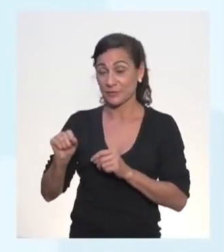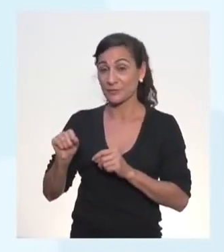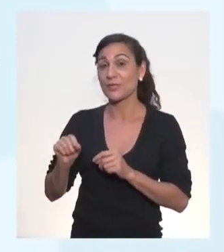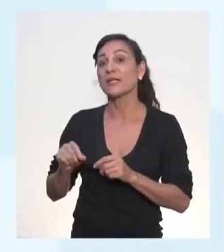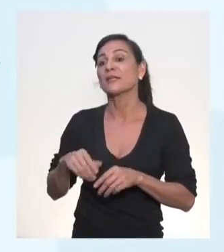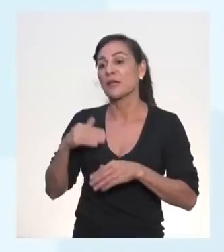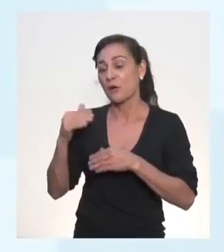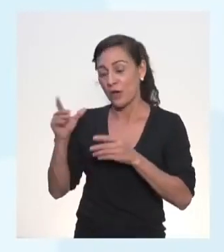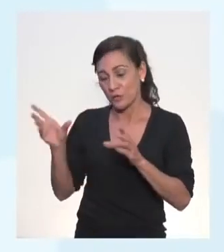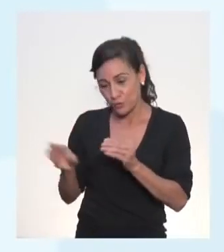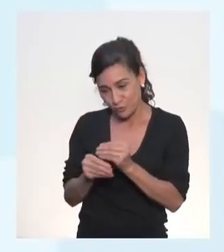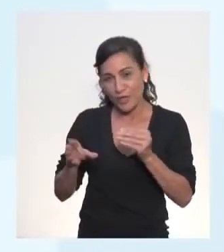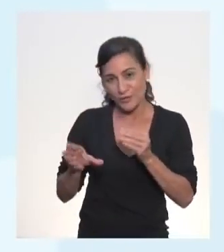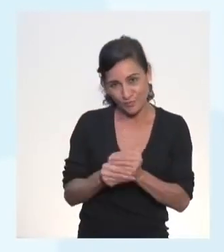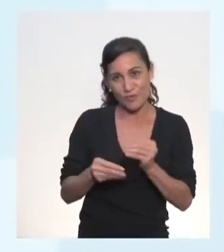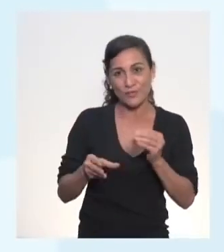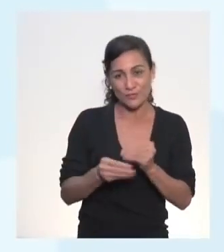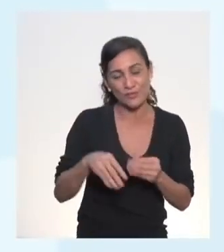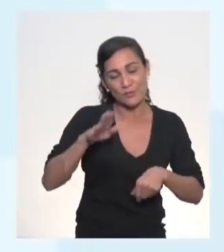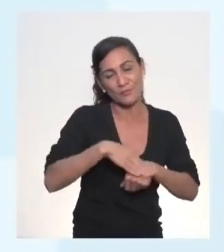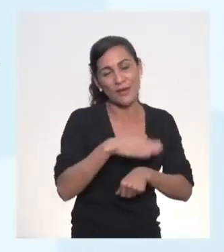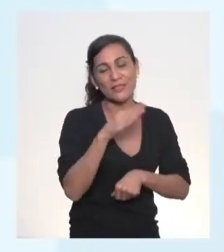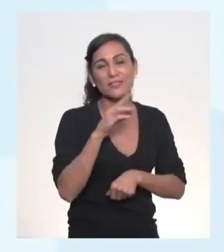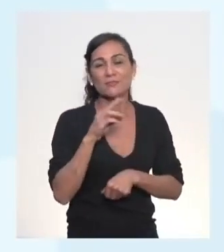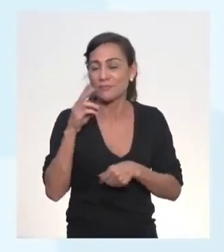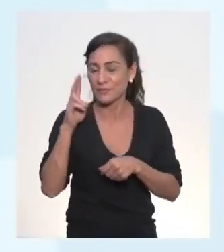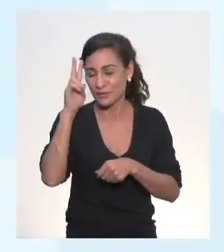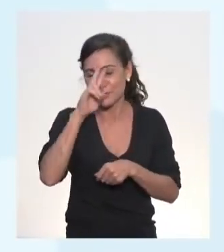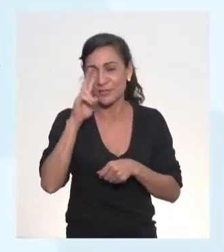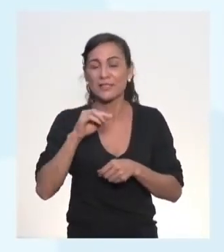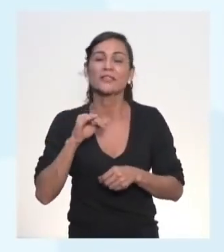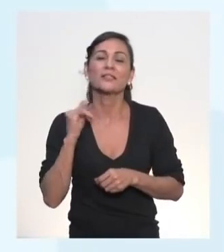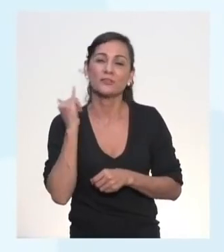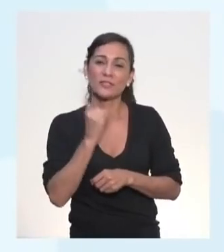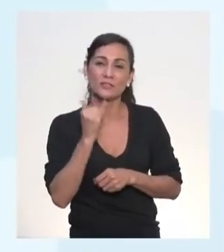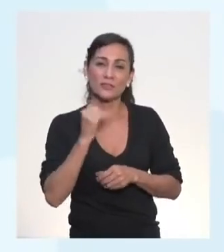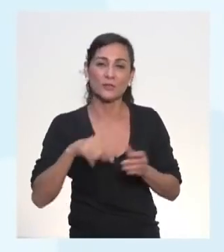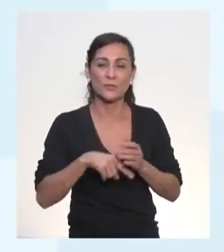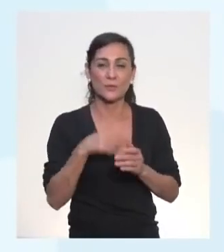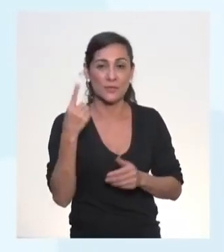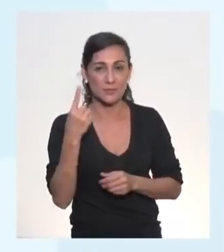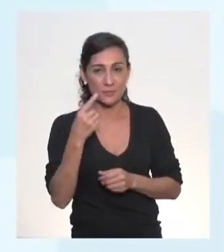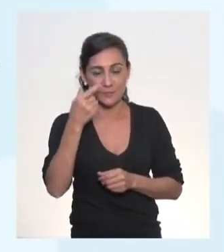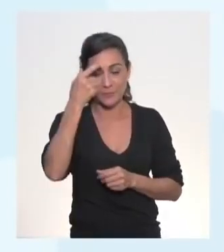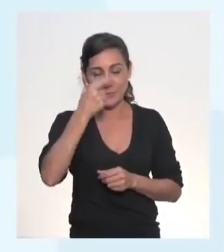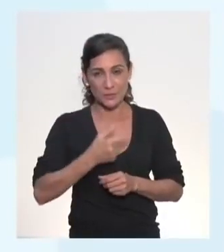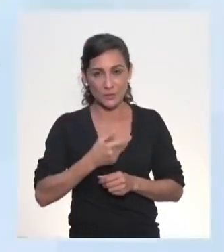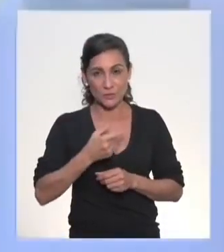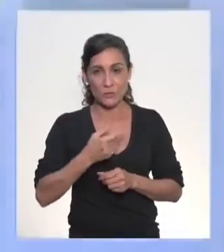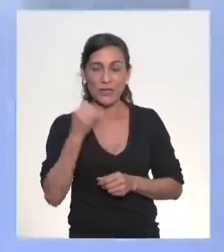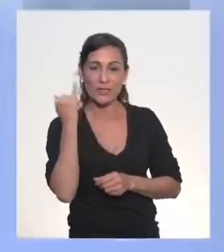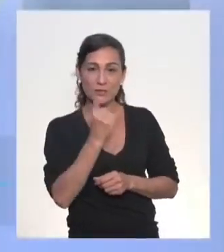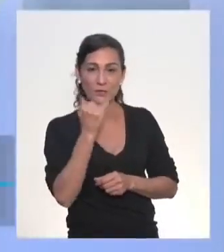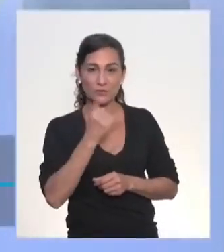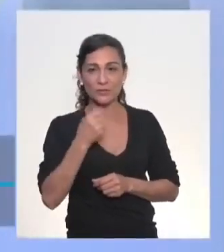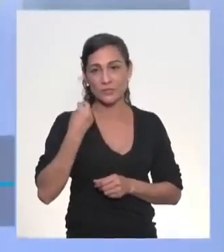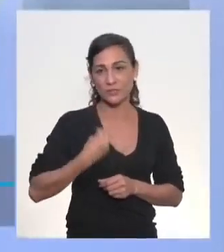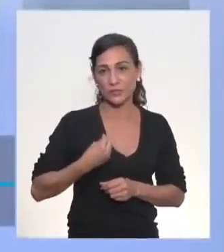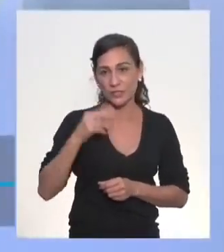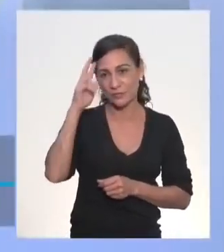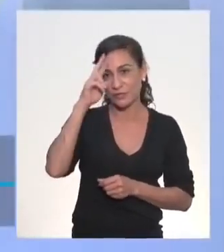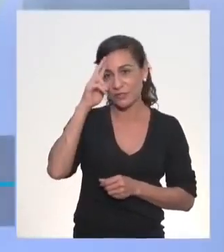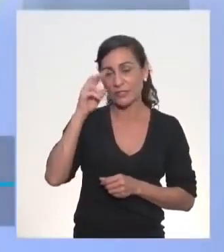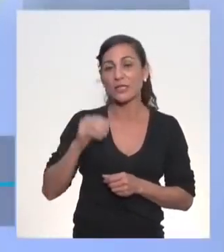do enredo, porque a história é muito mais do que isso. O narrador é personagem, primeira pessoa, ele narra a história da vida dele,